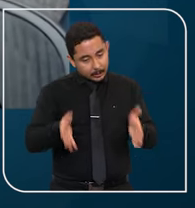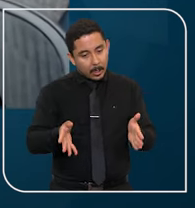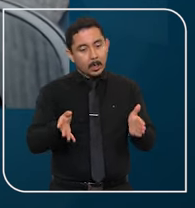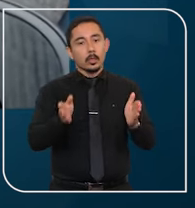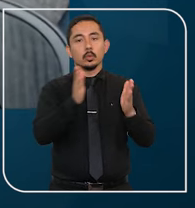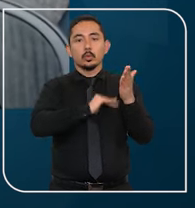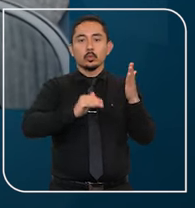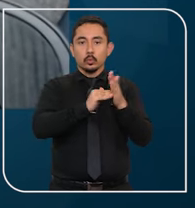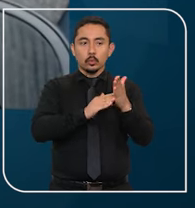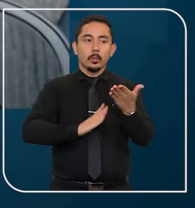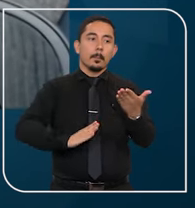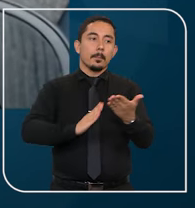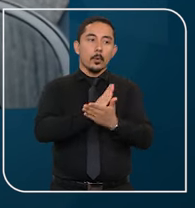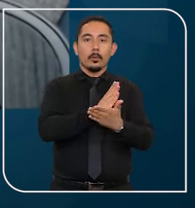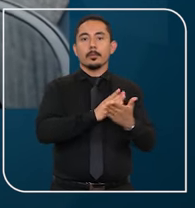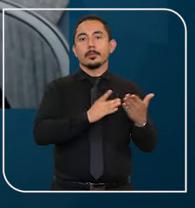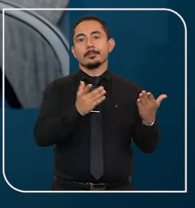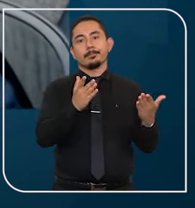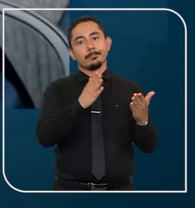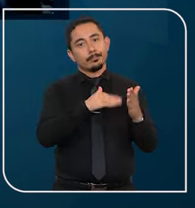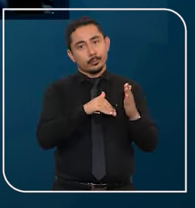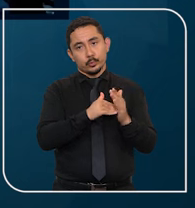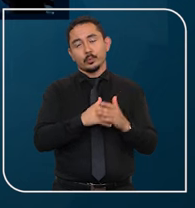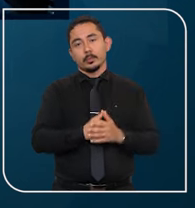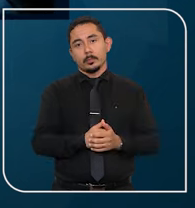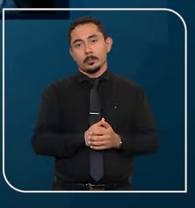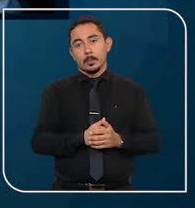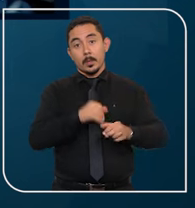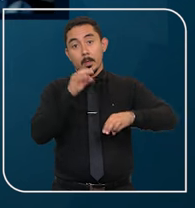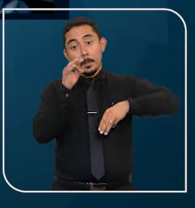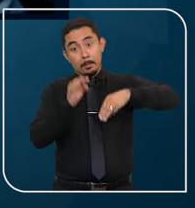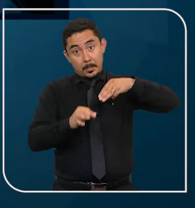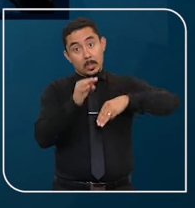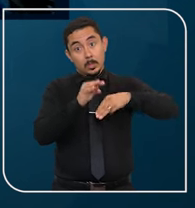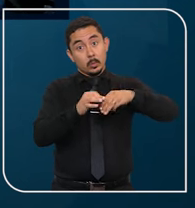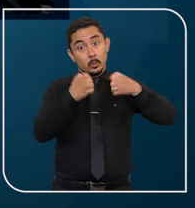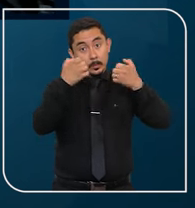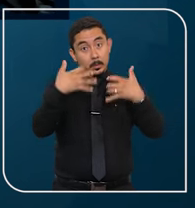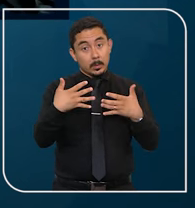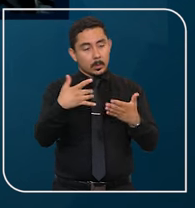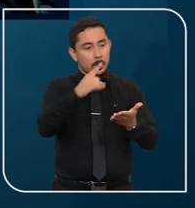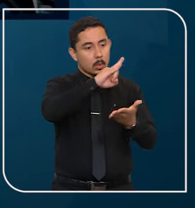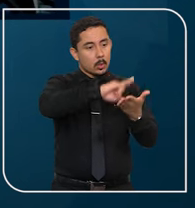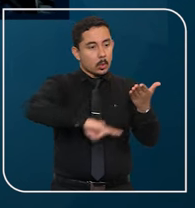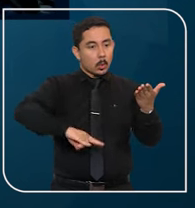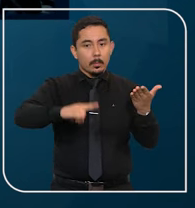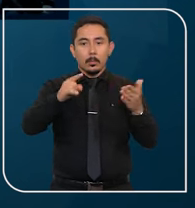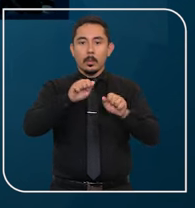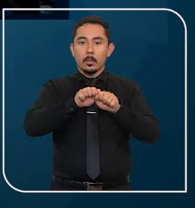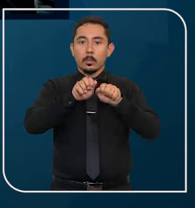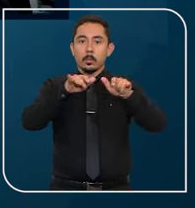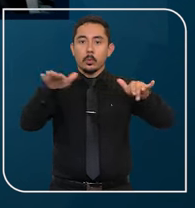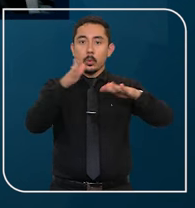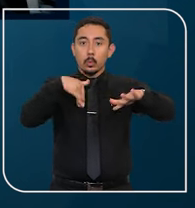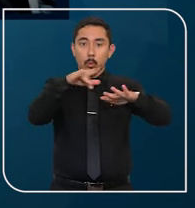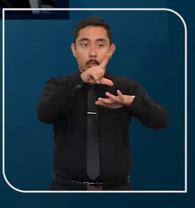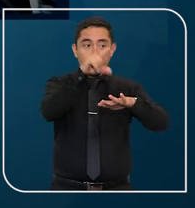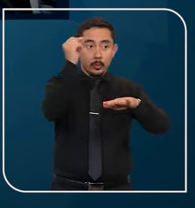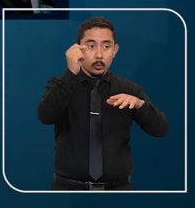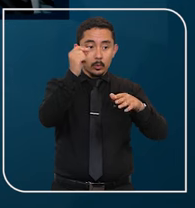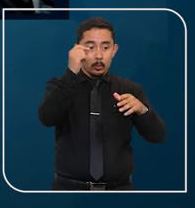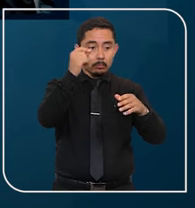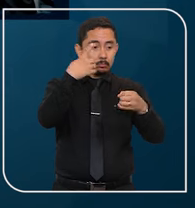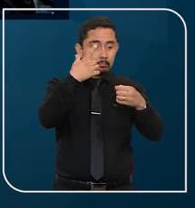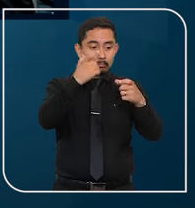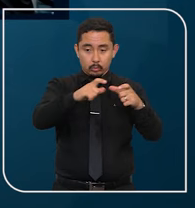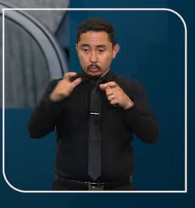havia necessidade de provimento dos cargos de acordo com o ministro o próprio estabeleceu que a audiência pública para a